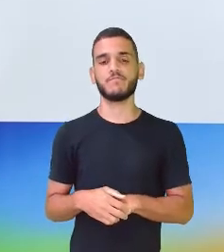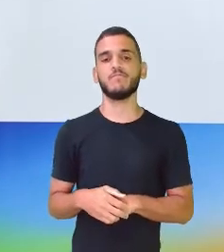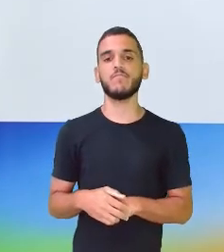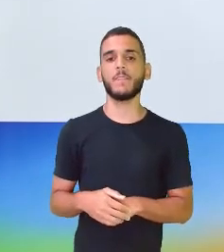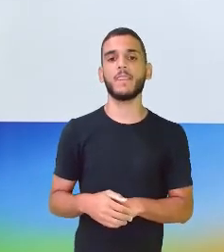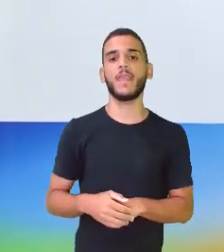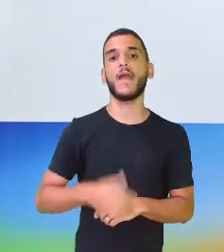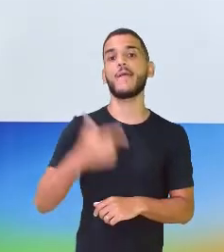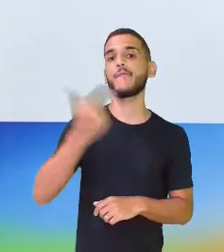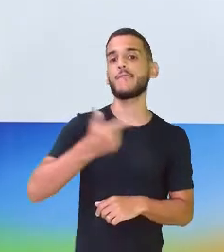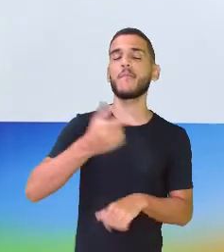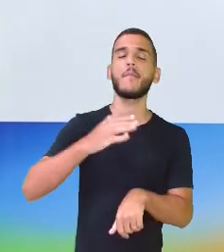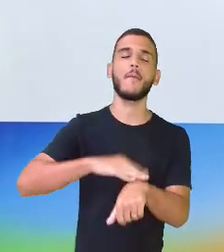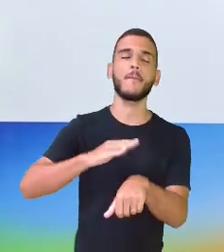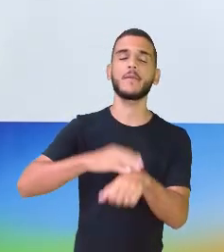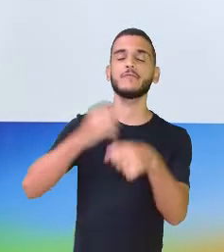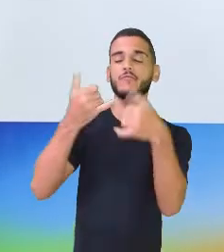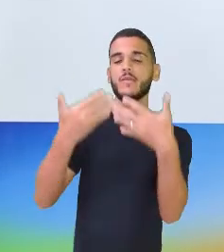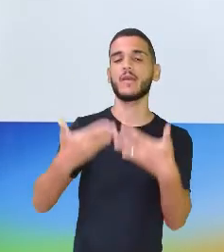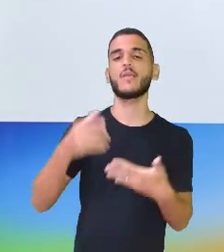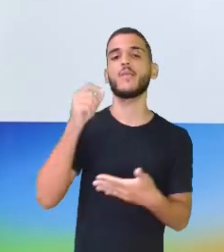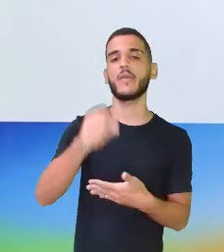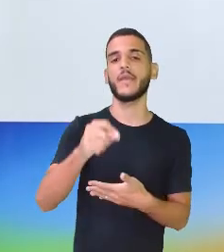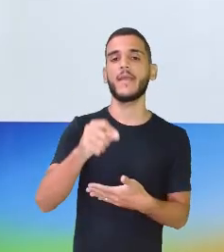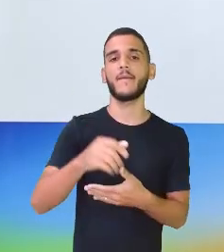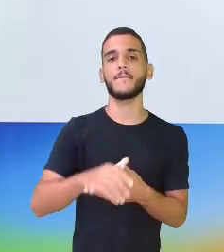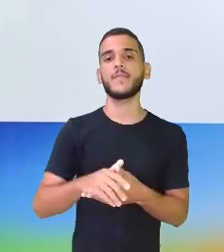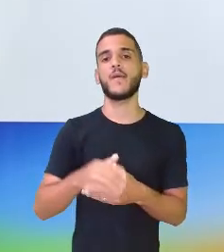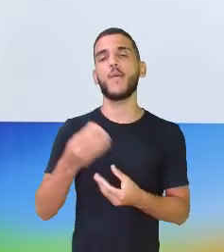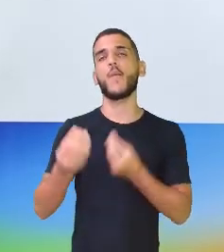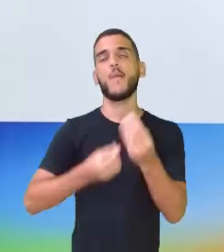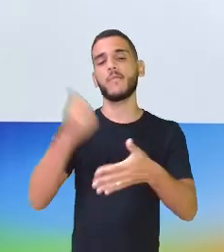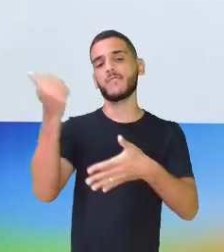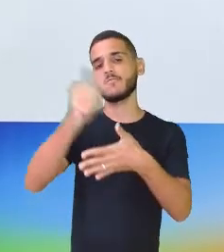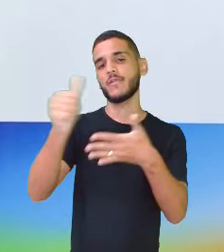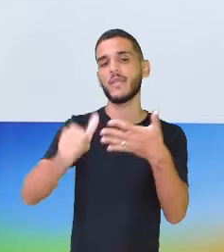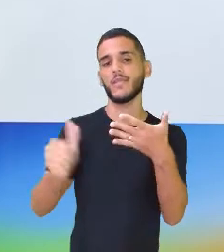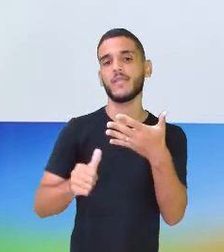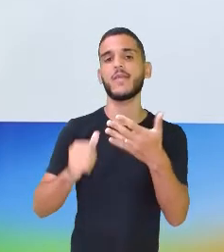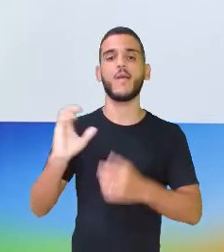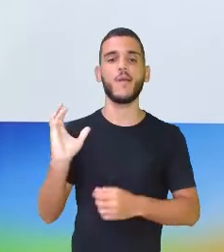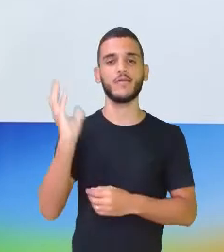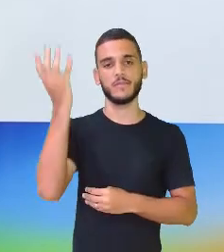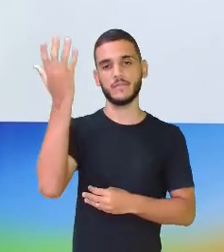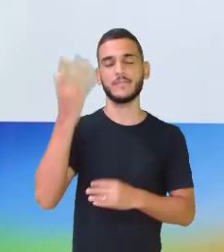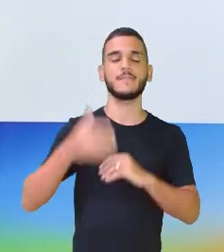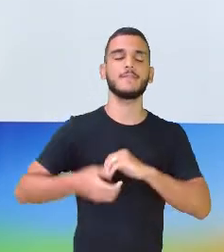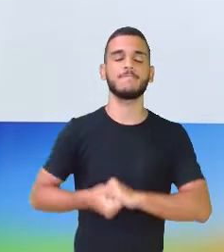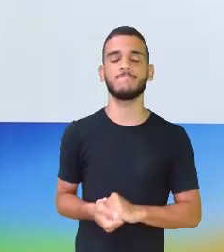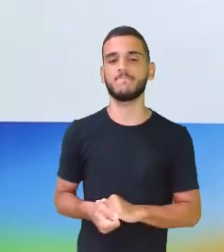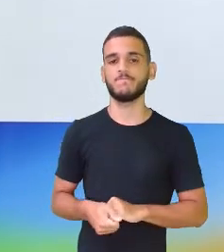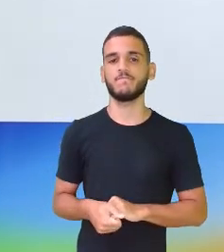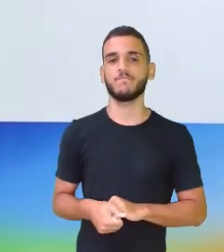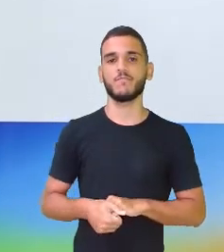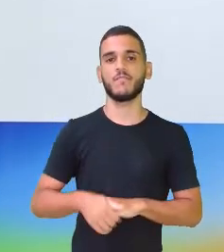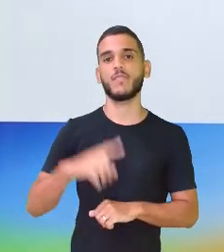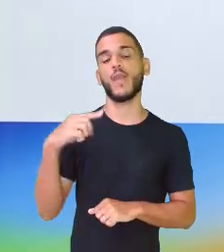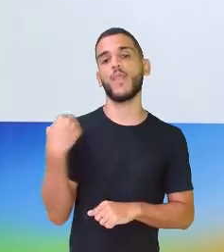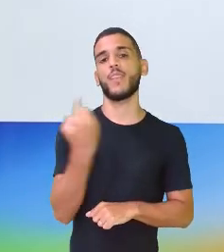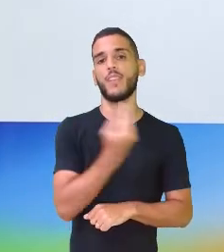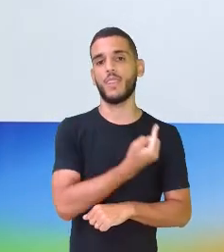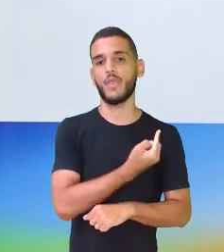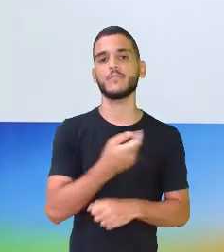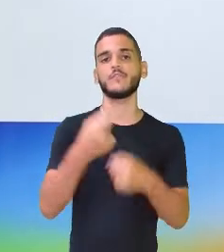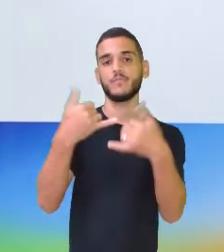avaliação, especificamente para esse público, a gente vai falar dos indicadores avaliativos. Falamos de aspectos a